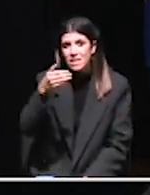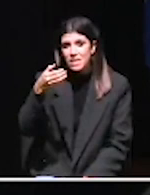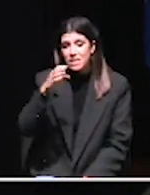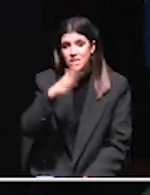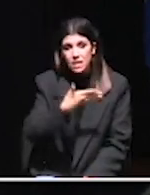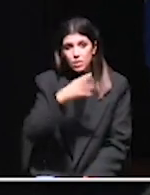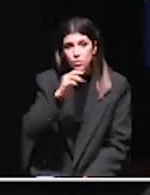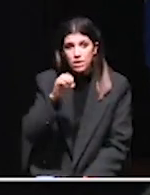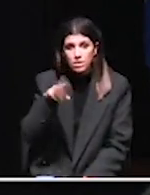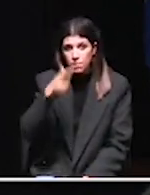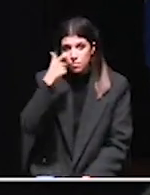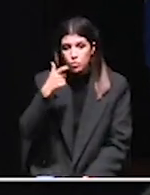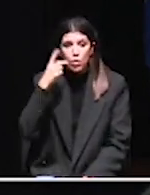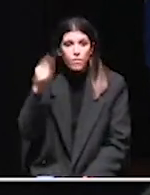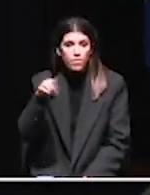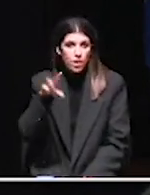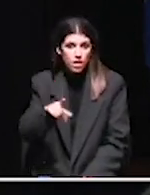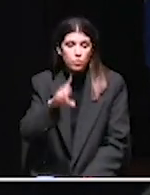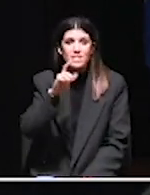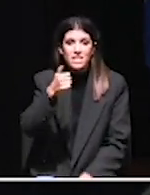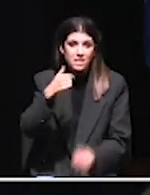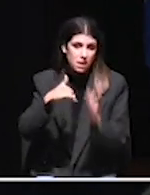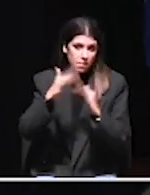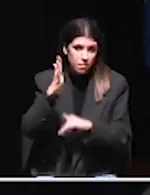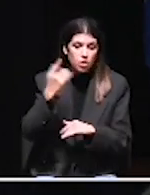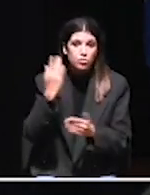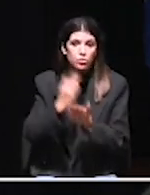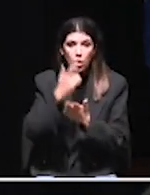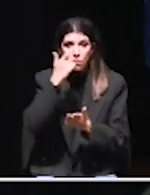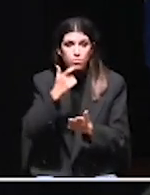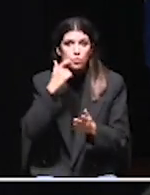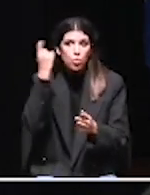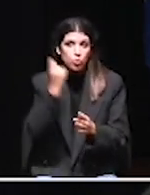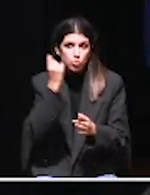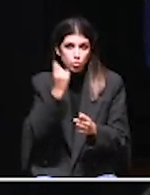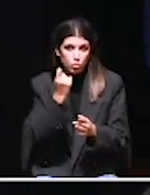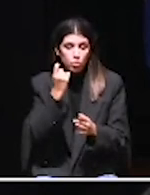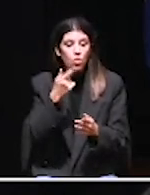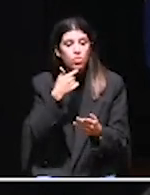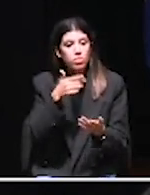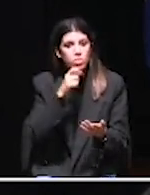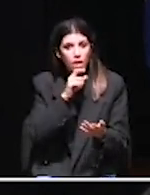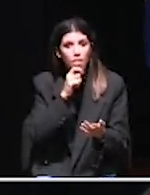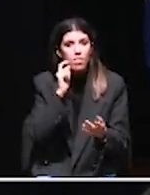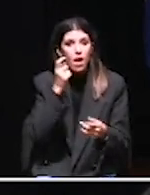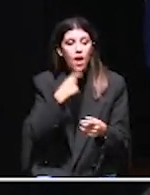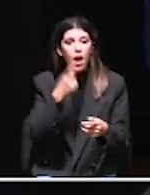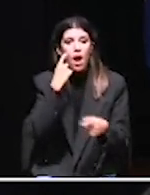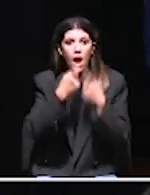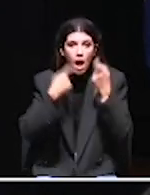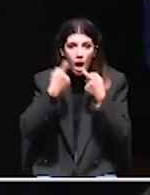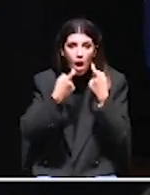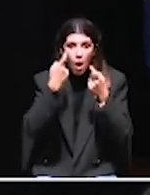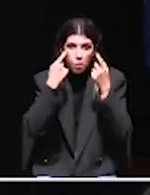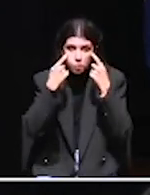anos em Lisboa. Apenas para os 5 mil municípios com complemento solidário para idosos, são disponibilizados serviços de optometria, higiene oral